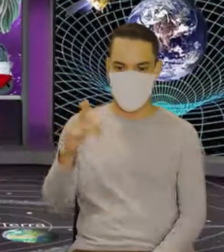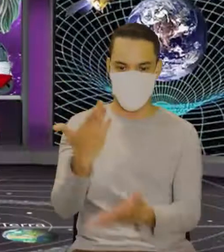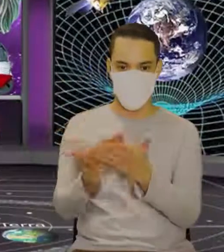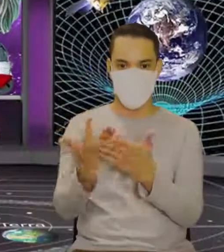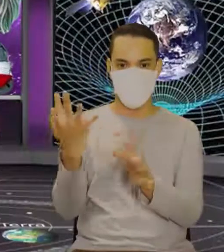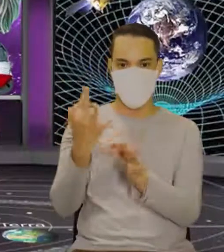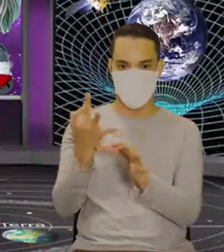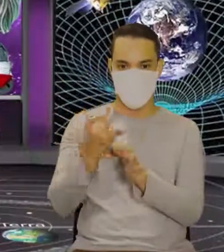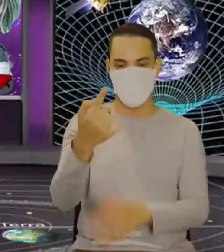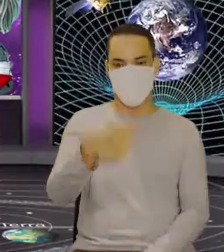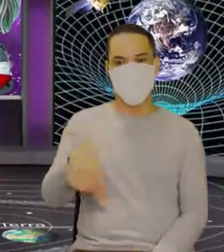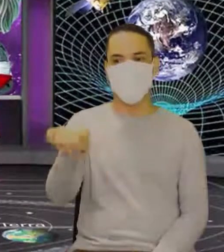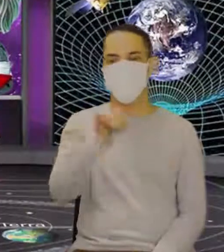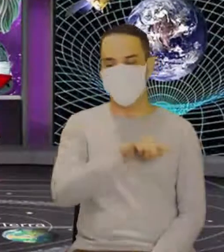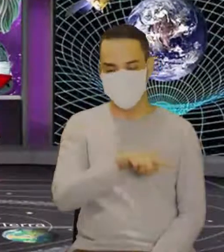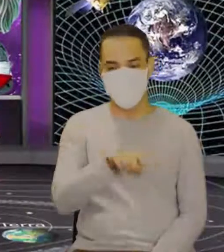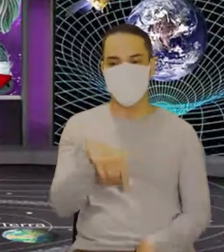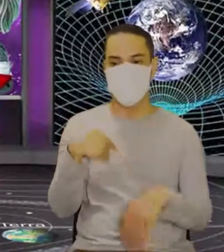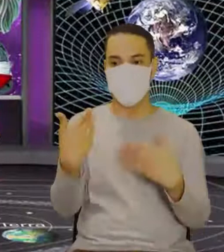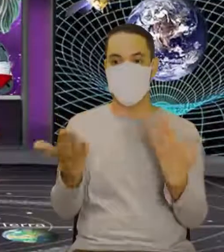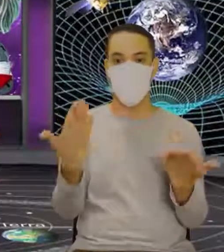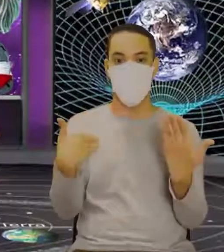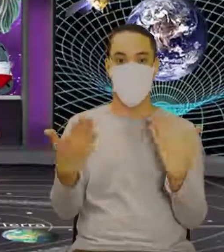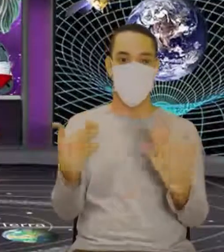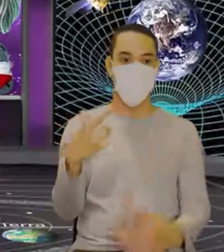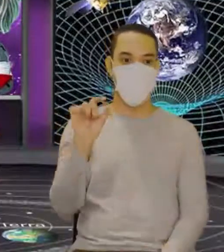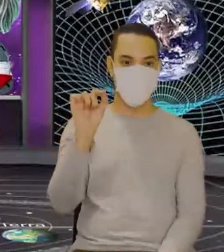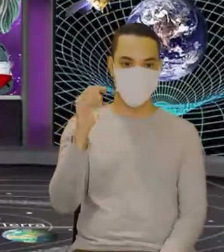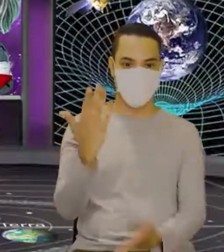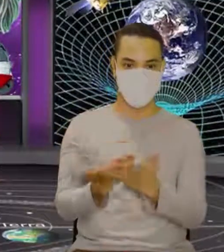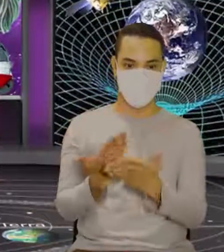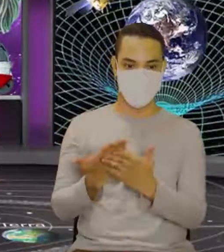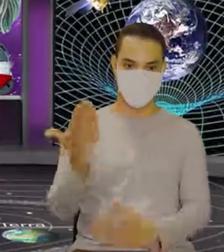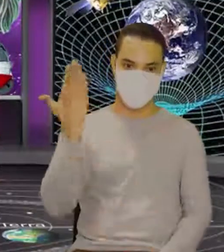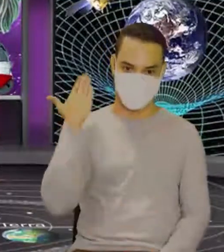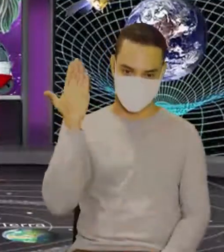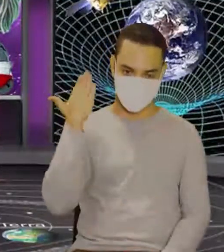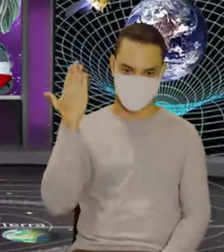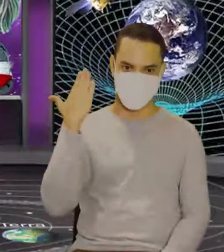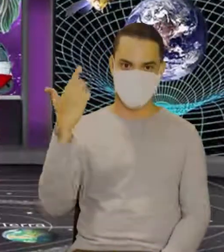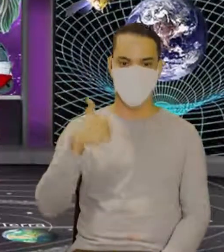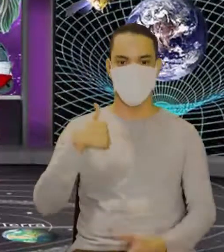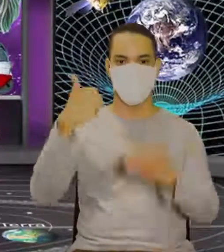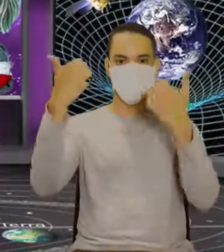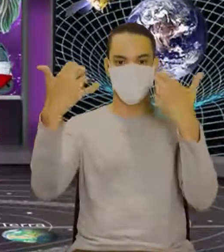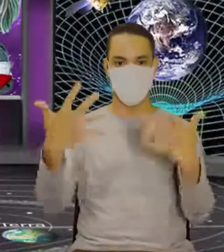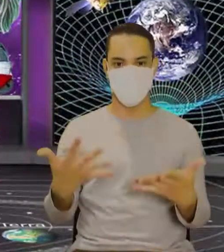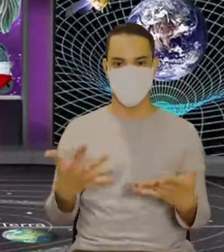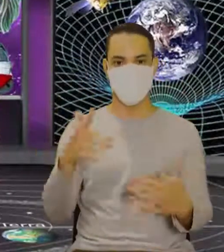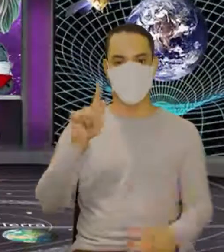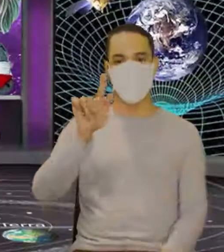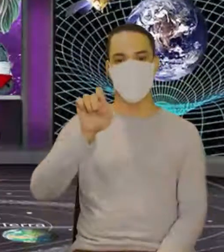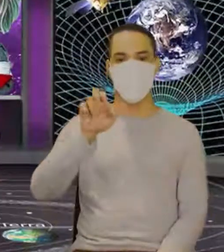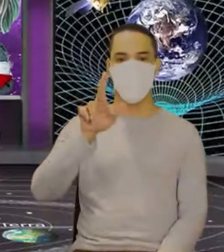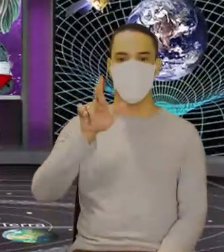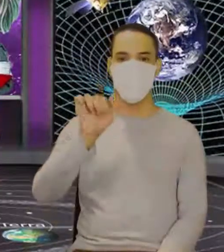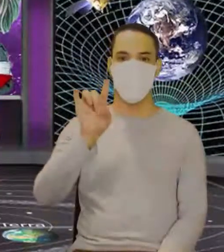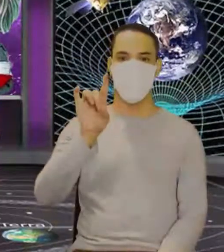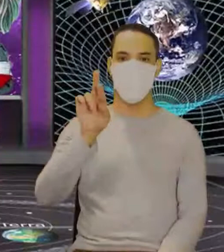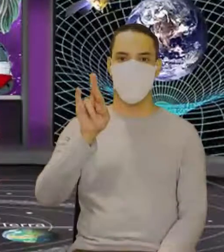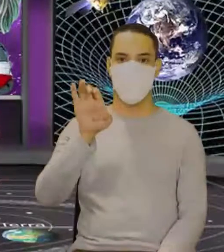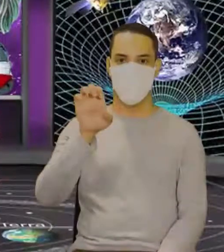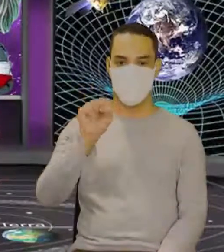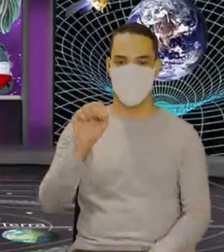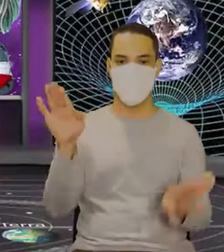vocês. Pessoal, o que nós estávamos conversando em aulas passadas? Bom, falamos de geradores, falamos